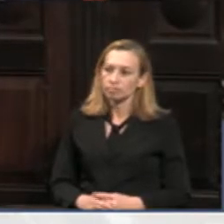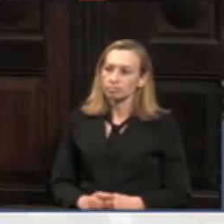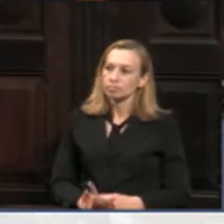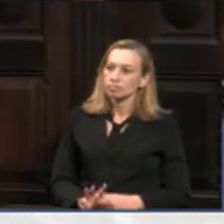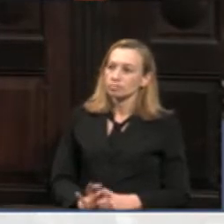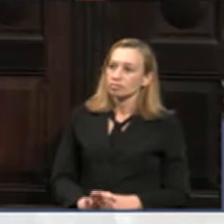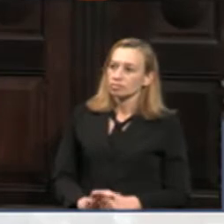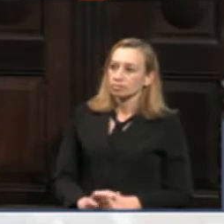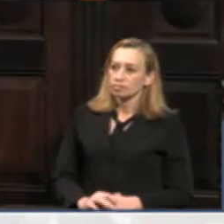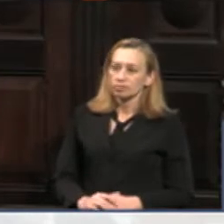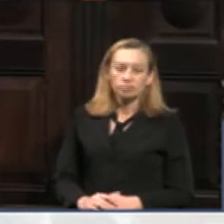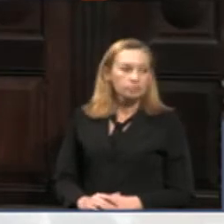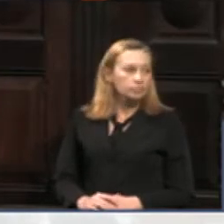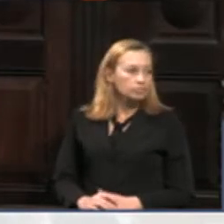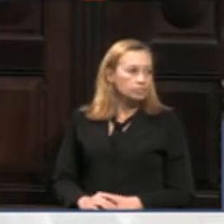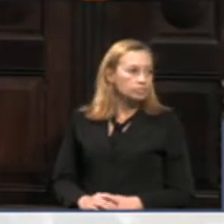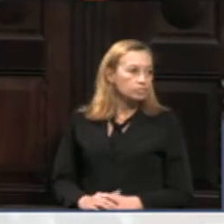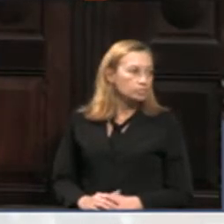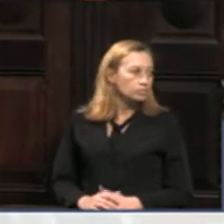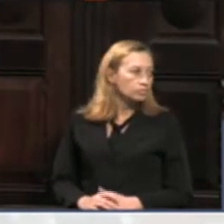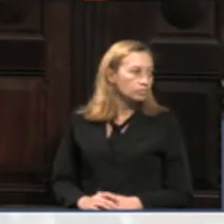Tu é foda.